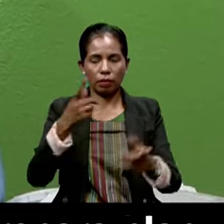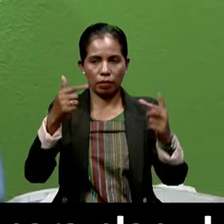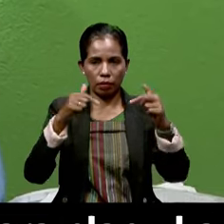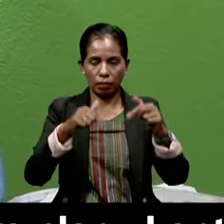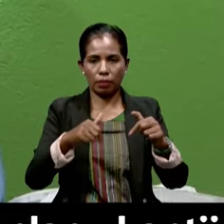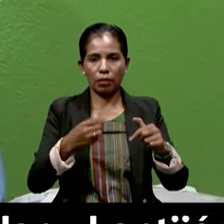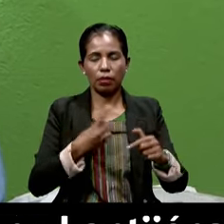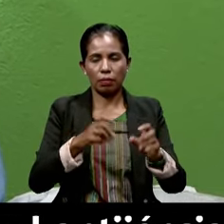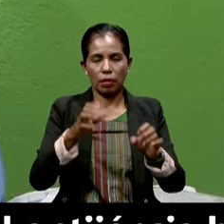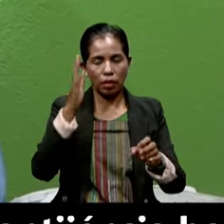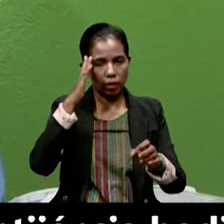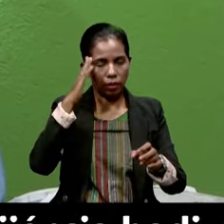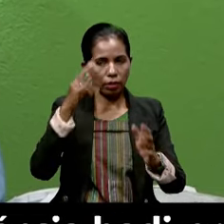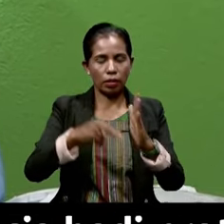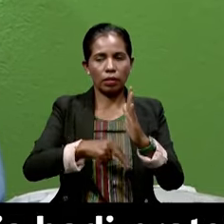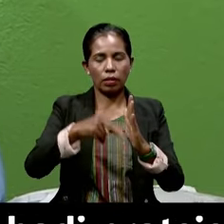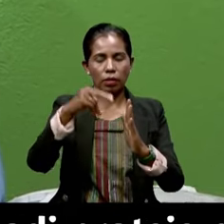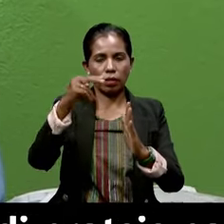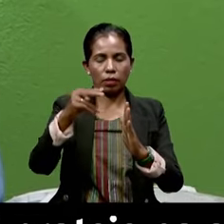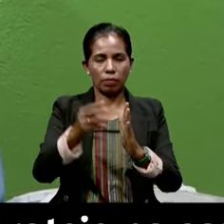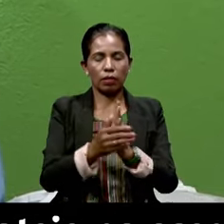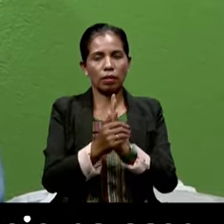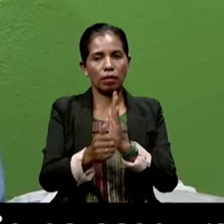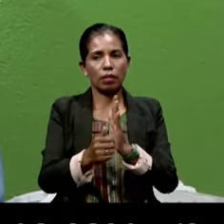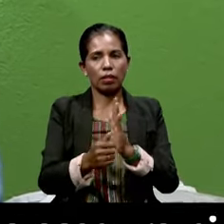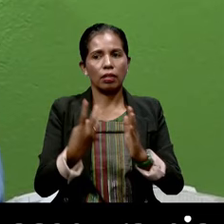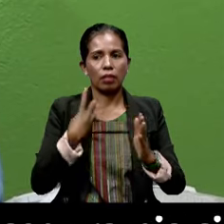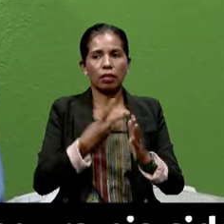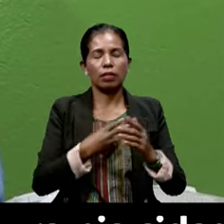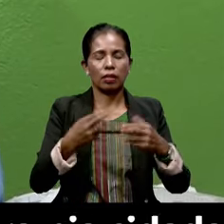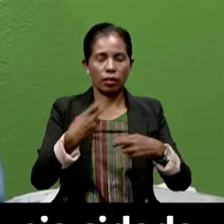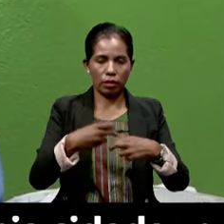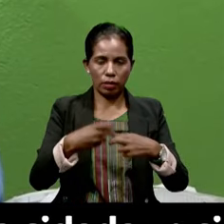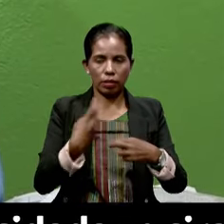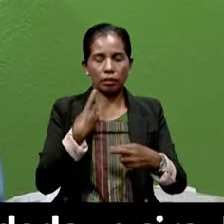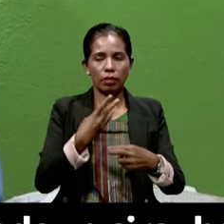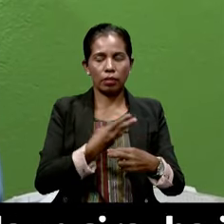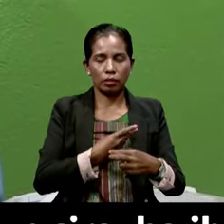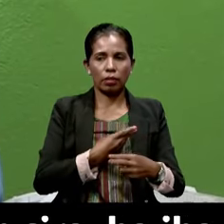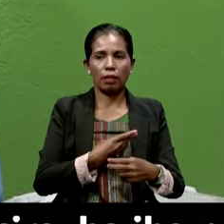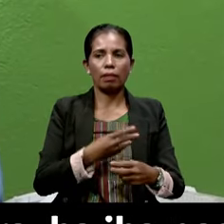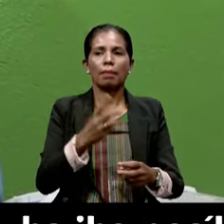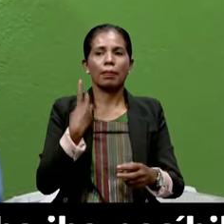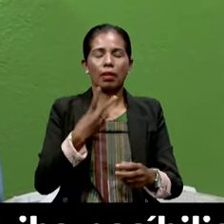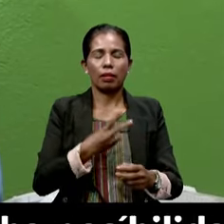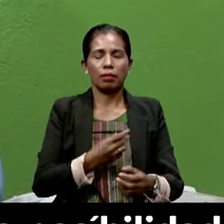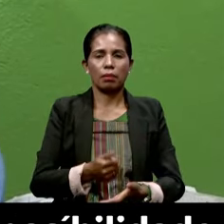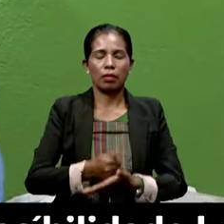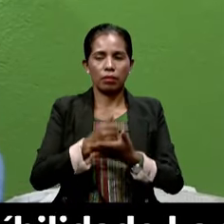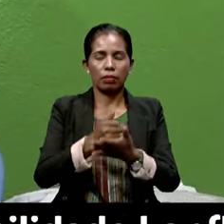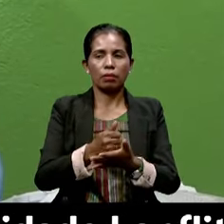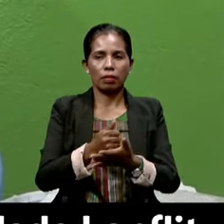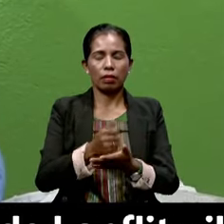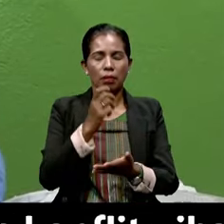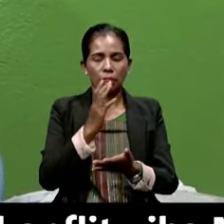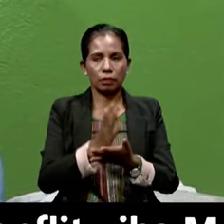mai par ite aten ite ne nivel kolesterol aske lai, ite faktoris risiko, ite halo deteksaun seru, ite bele halo tratamento seru par